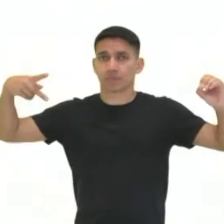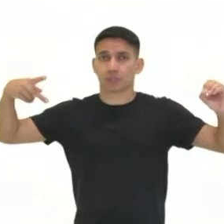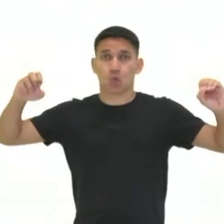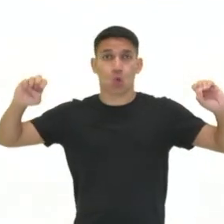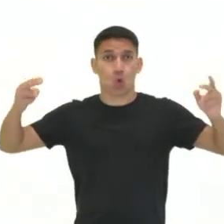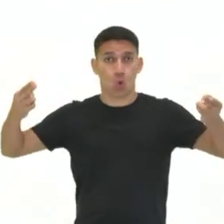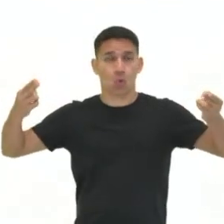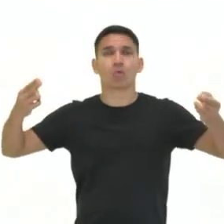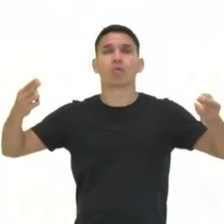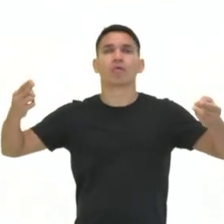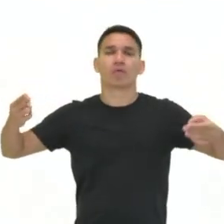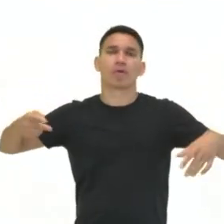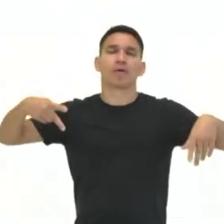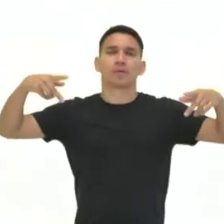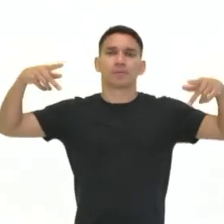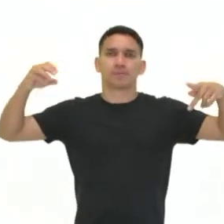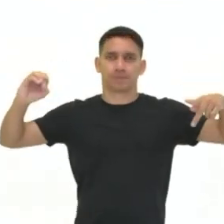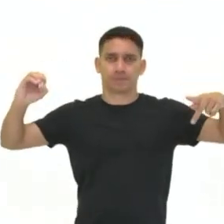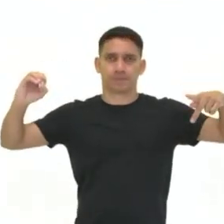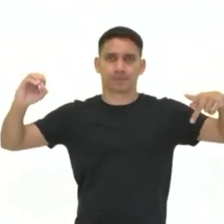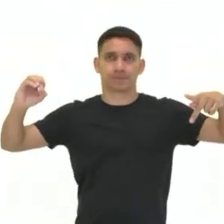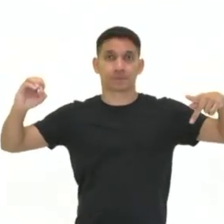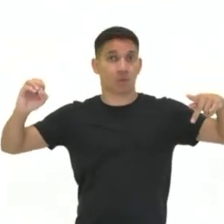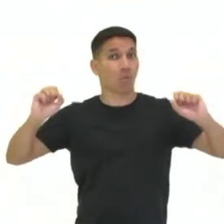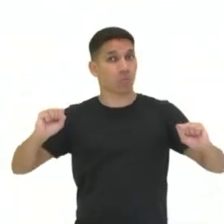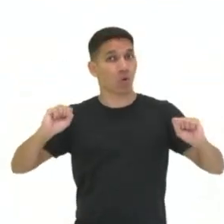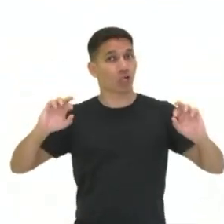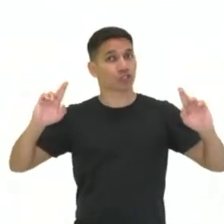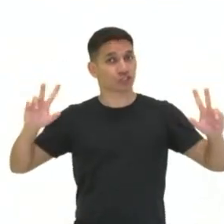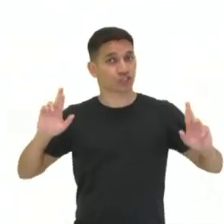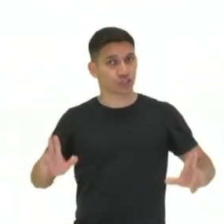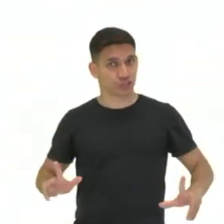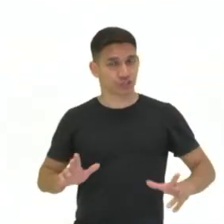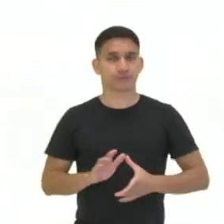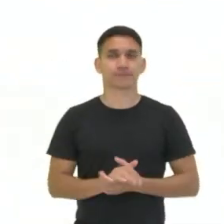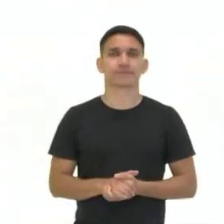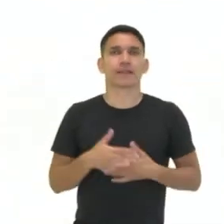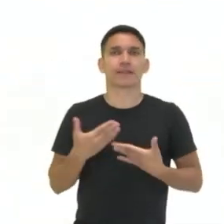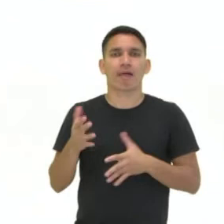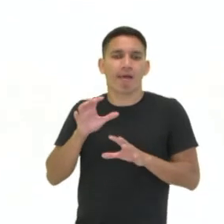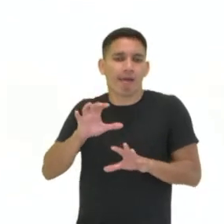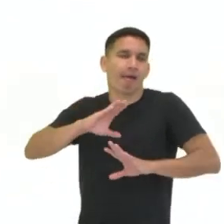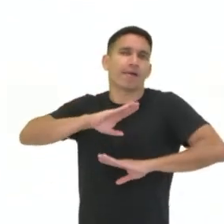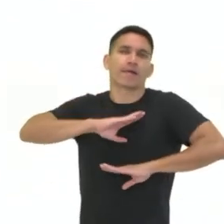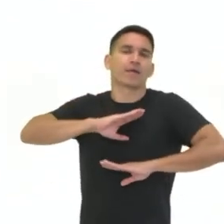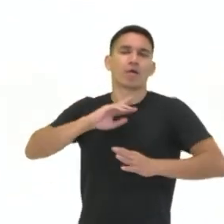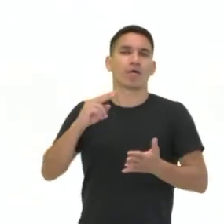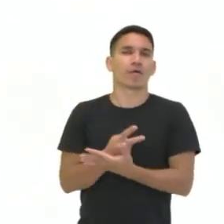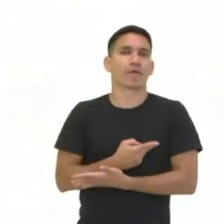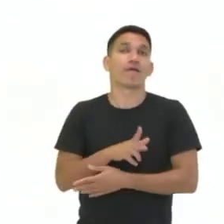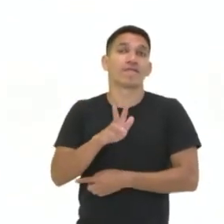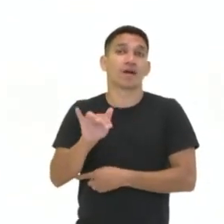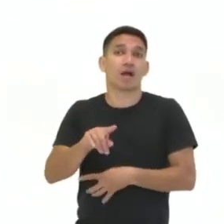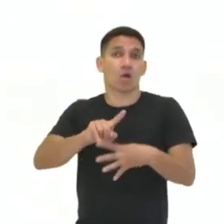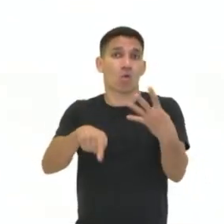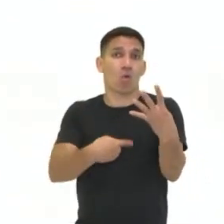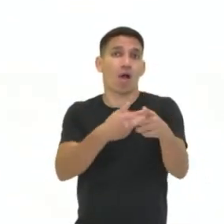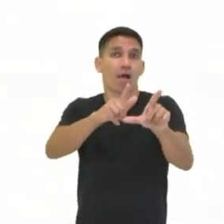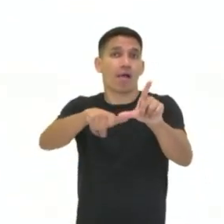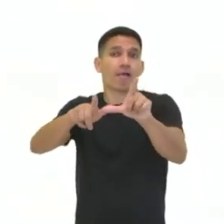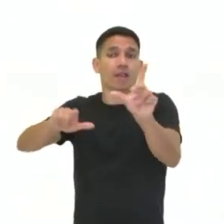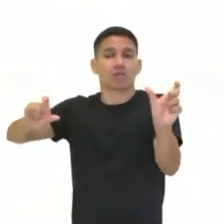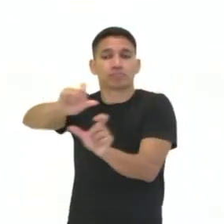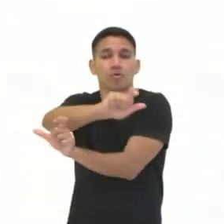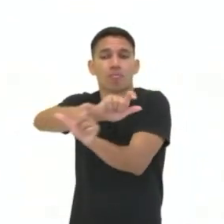duas formas eu posso colocar o P e o O nos extremos. Então, nesse caso, vão sobrar 4 letras para